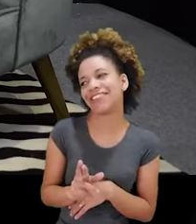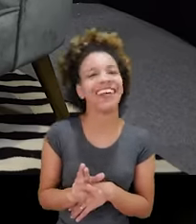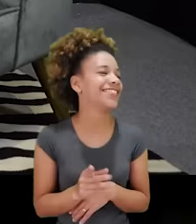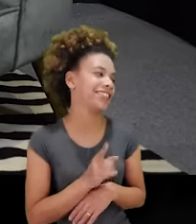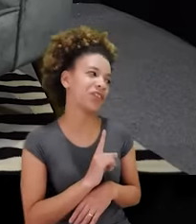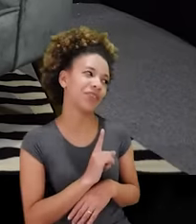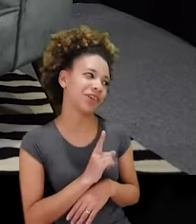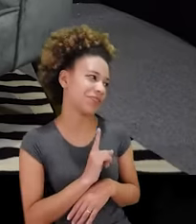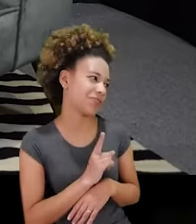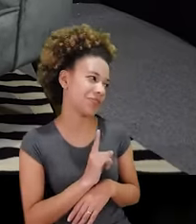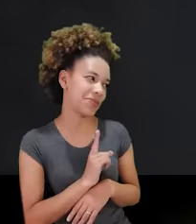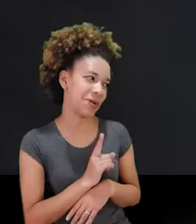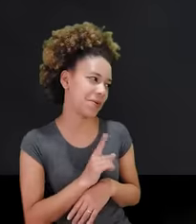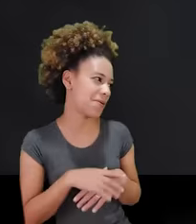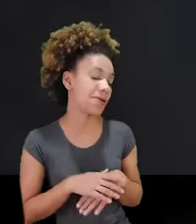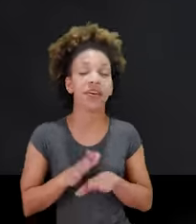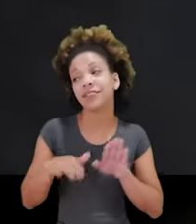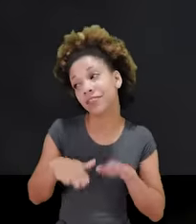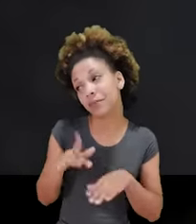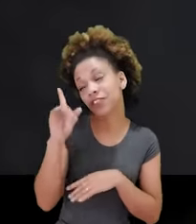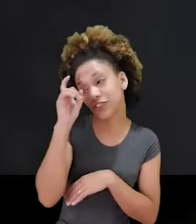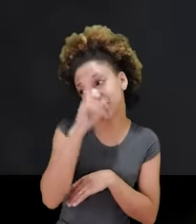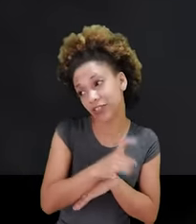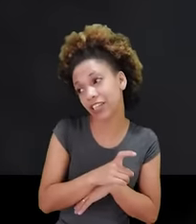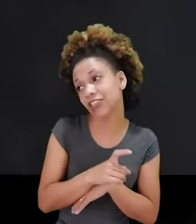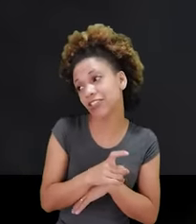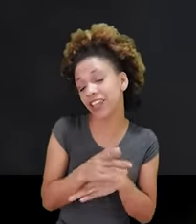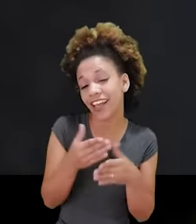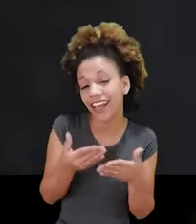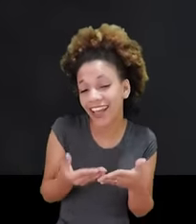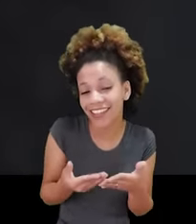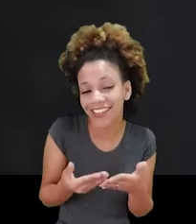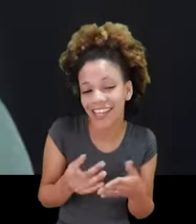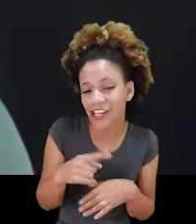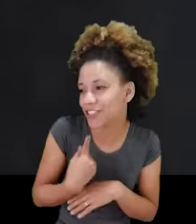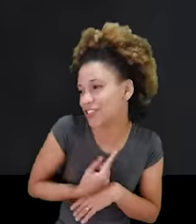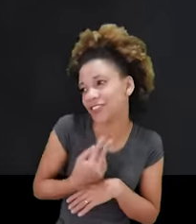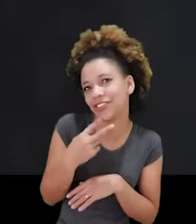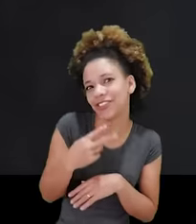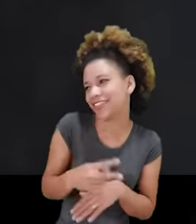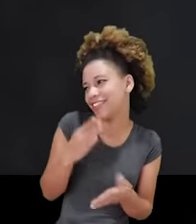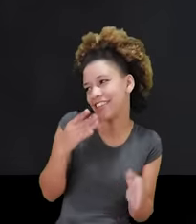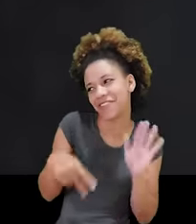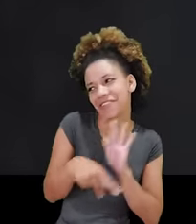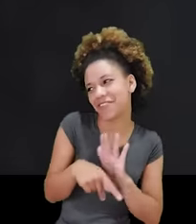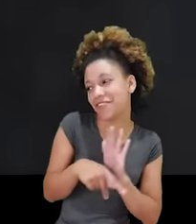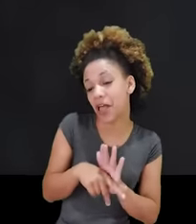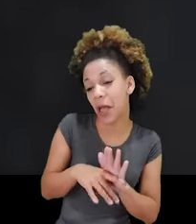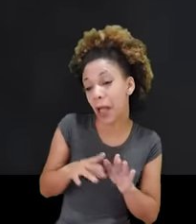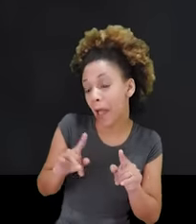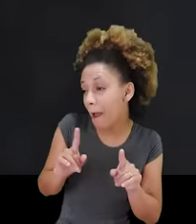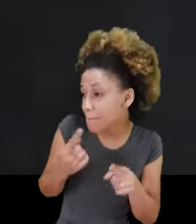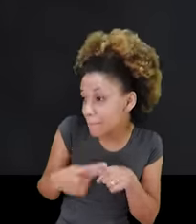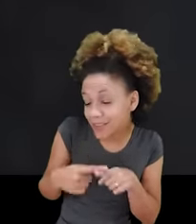Não é uma invenção. Mas sabes que nós temos muita dificuldade em assumir, em nos vermos a nós próprios. Então, né? Às vezes falar disso um pouquinho. É preciso alguém de fora para perceber.